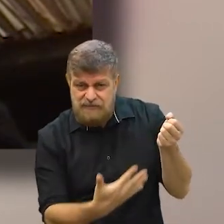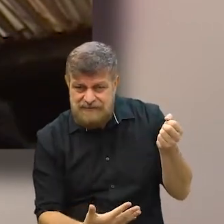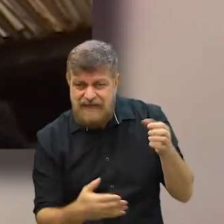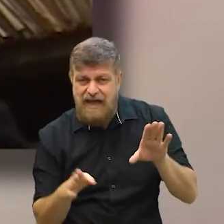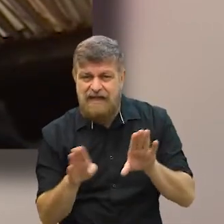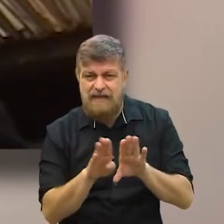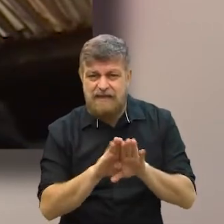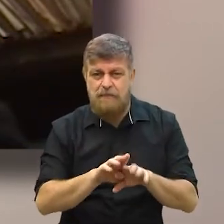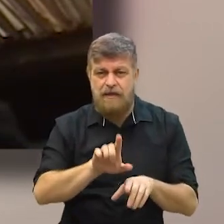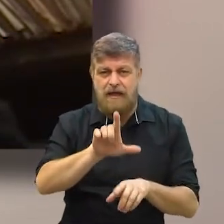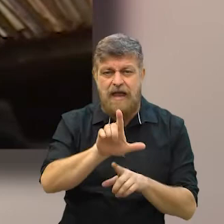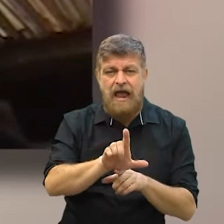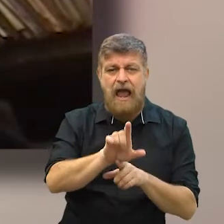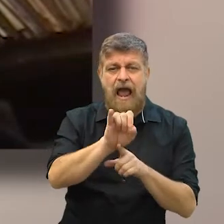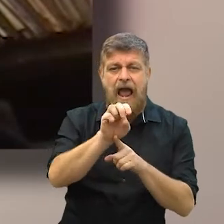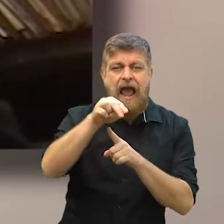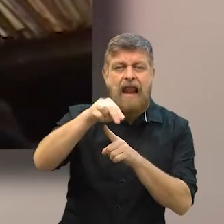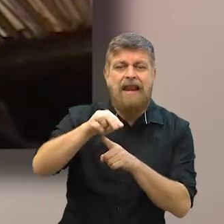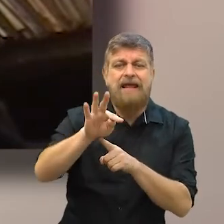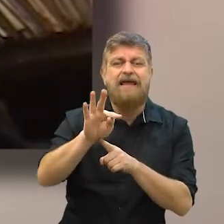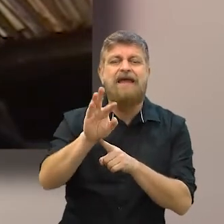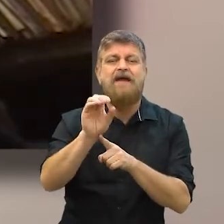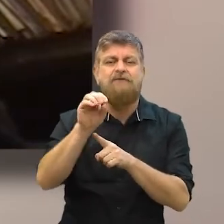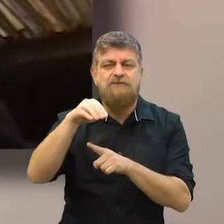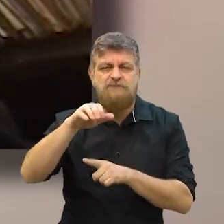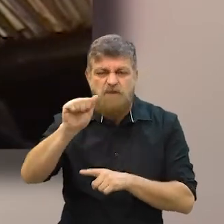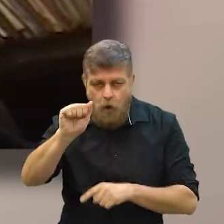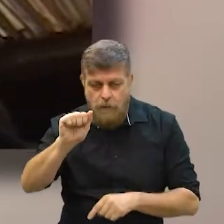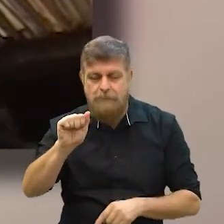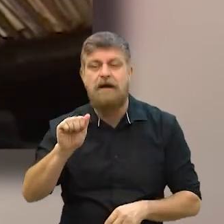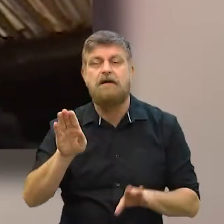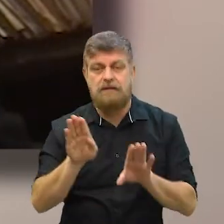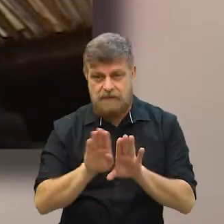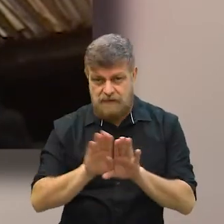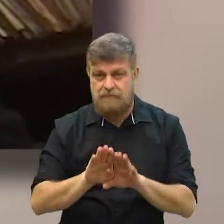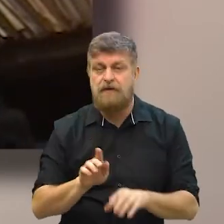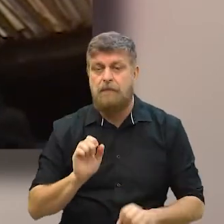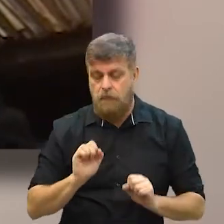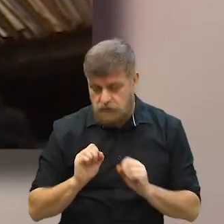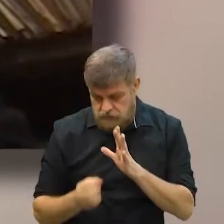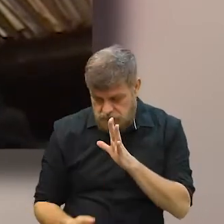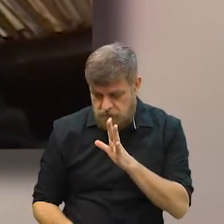hematológicas, linfomas raros podem se apresentar nisso.